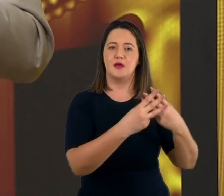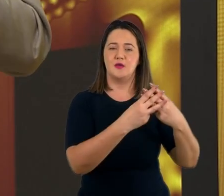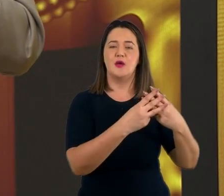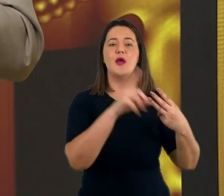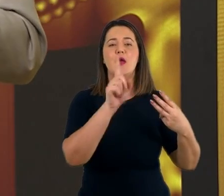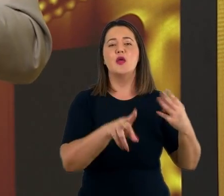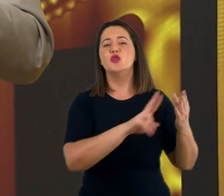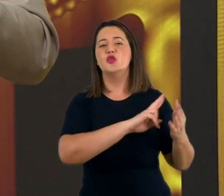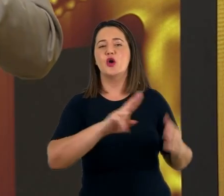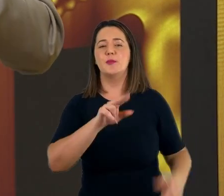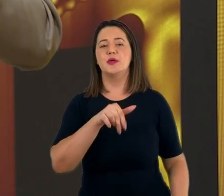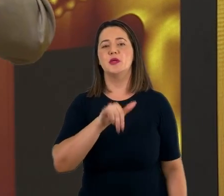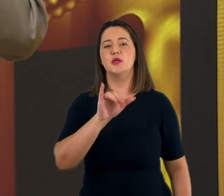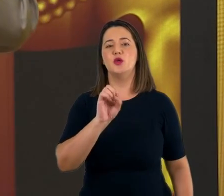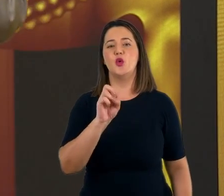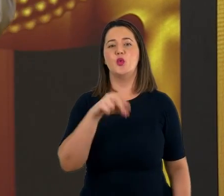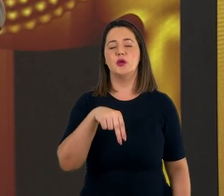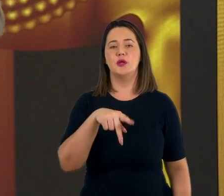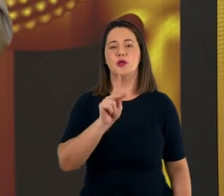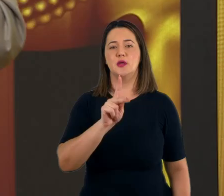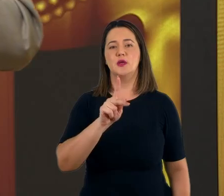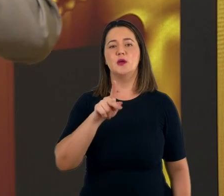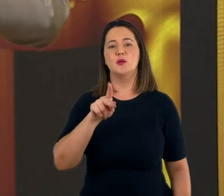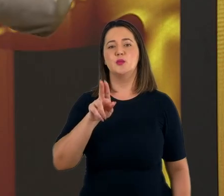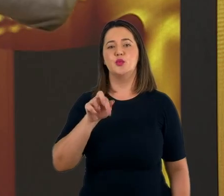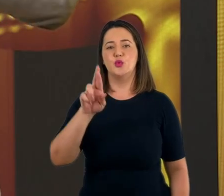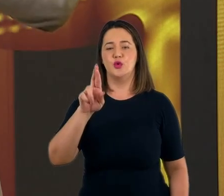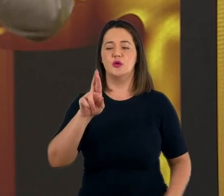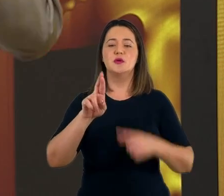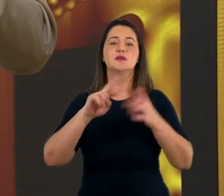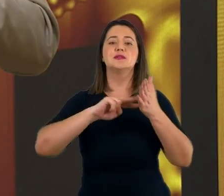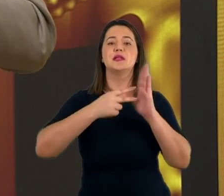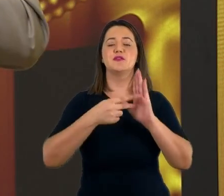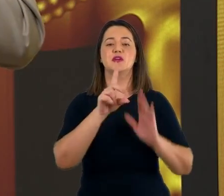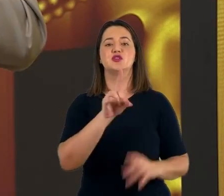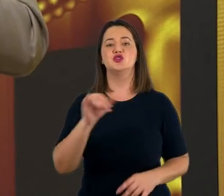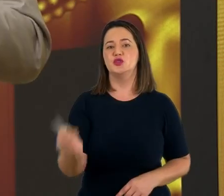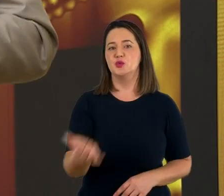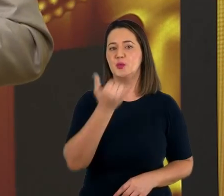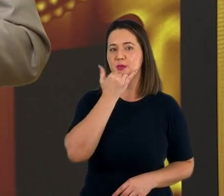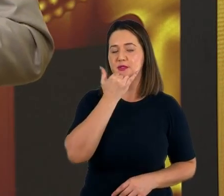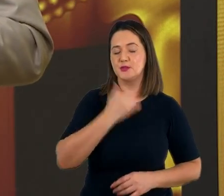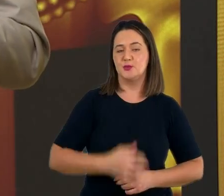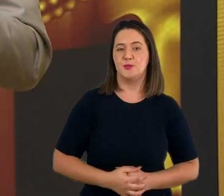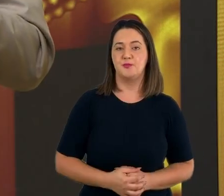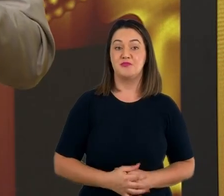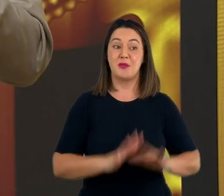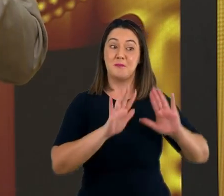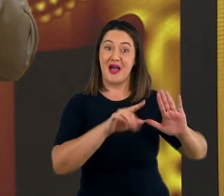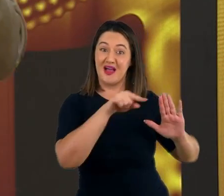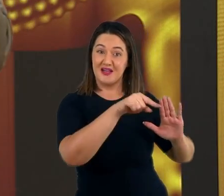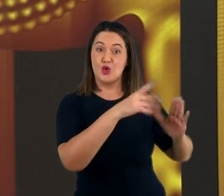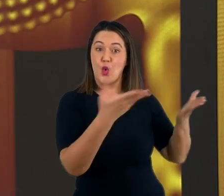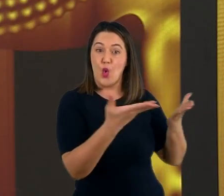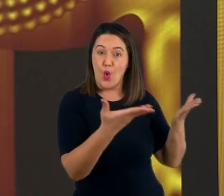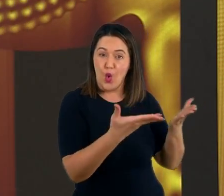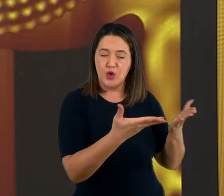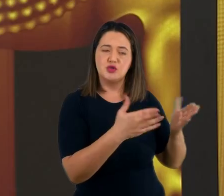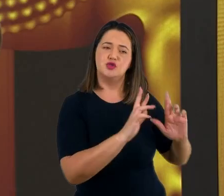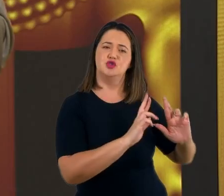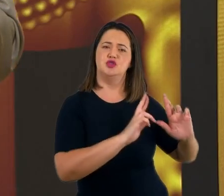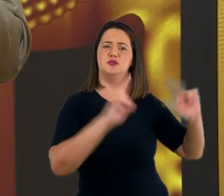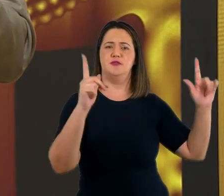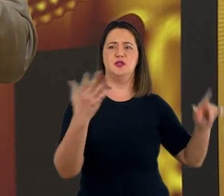judaísmo. Ela é conhecida como o Yom Kippur, o dia do cobrimento ou do perdão. Agora, a sua